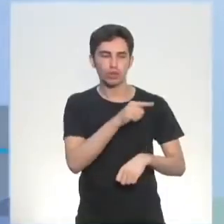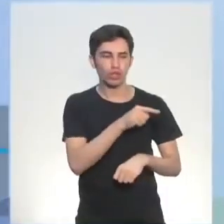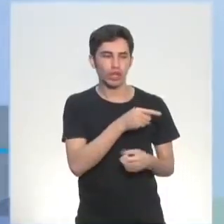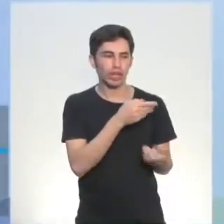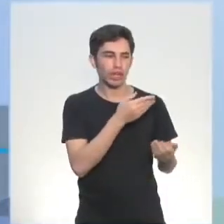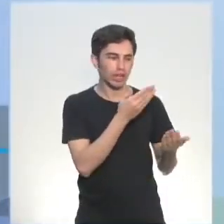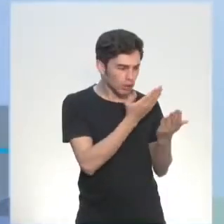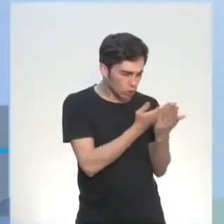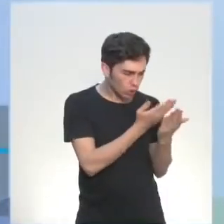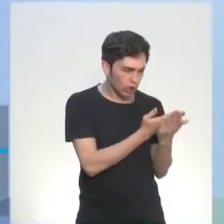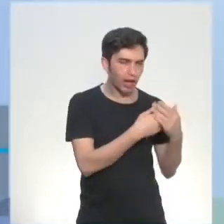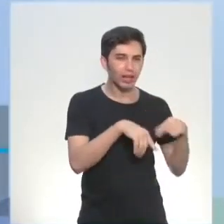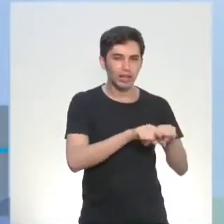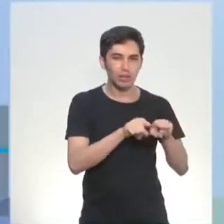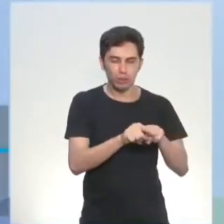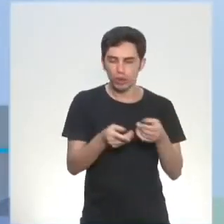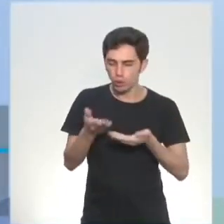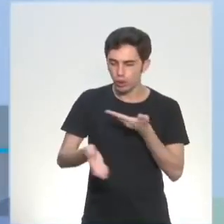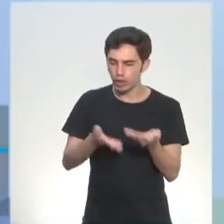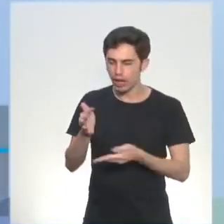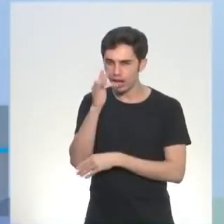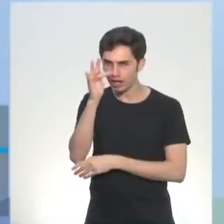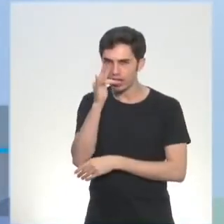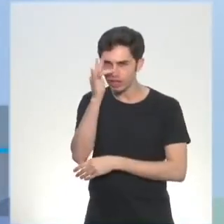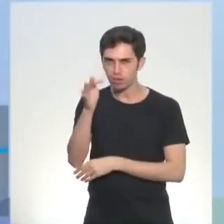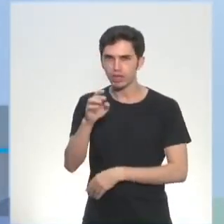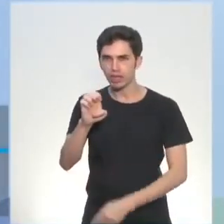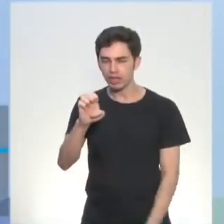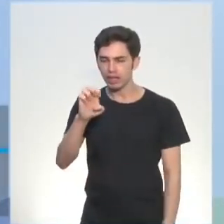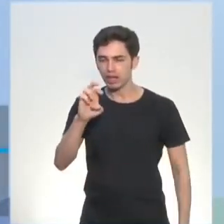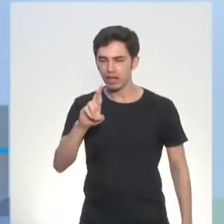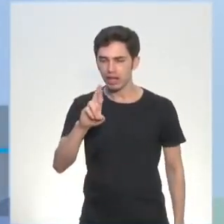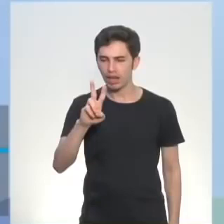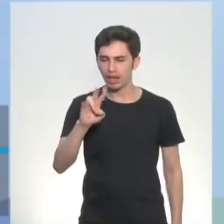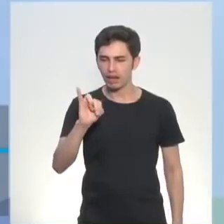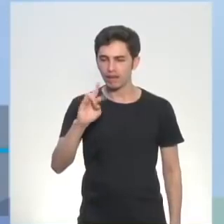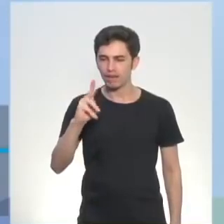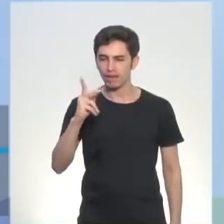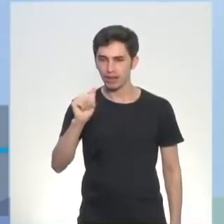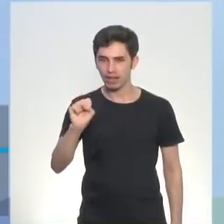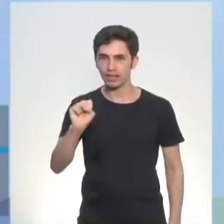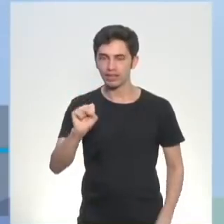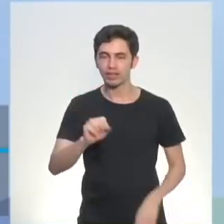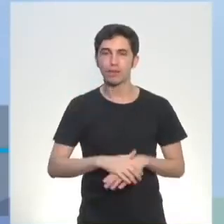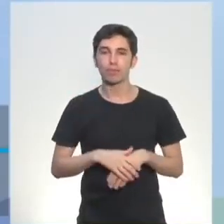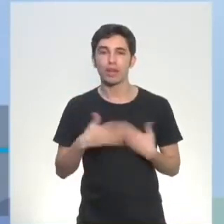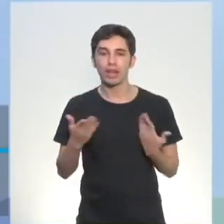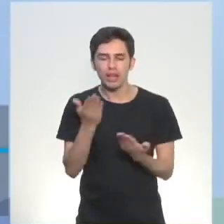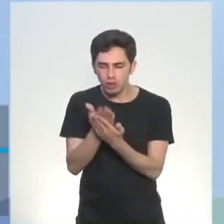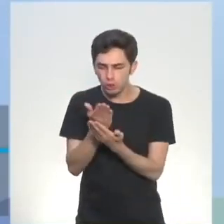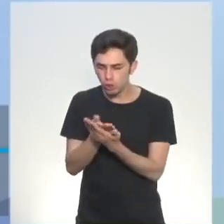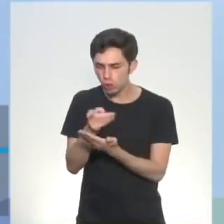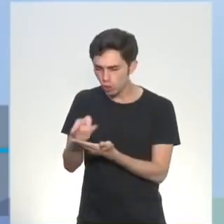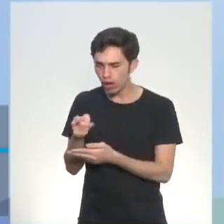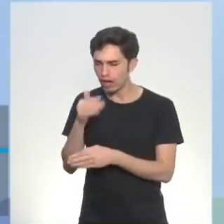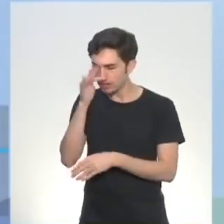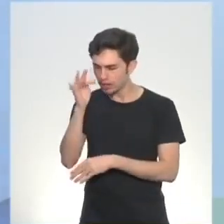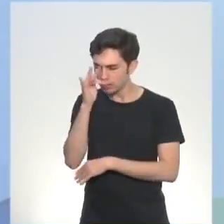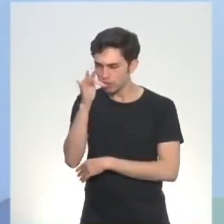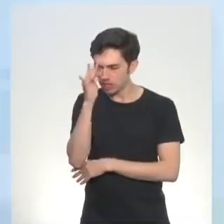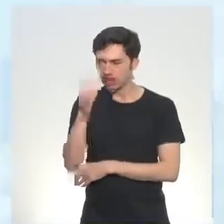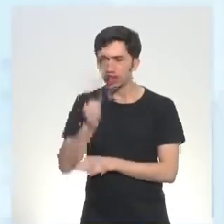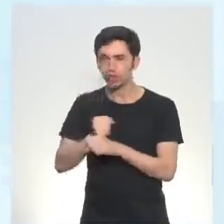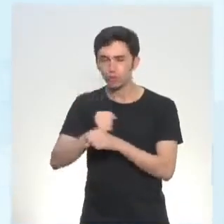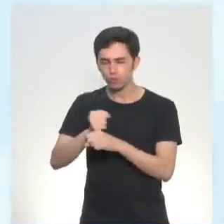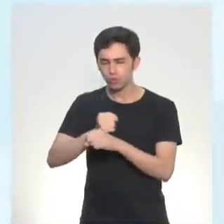monastério. E aí, gente, né, o que Mendel, então, ele conseguiu estudar com as ervilhas, né? Ele estudou essas ervilhas por 10